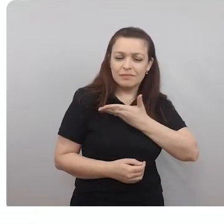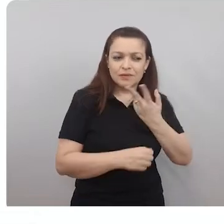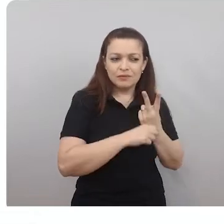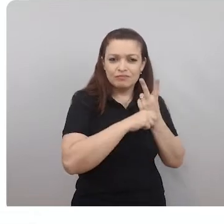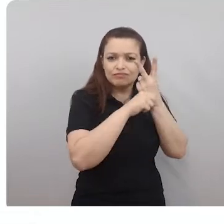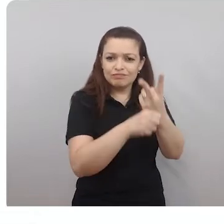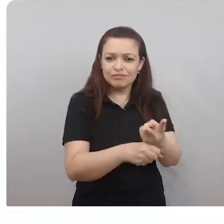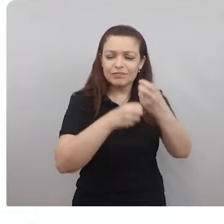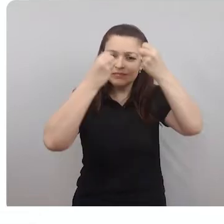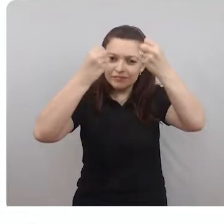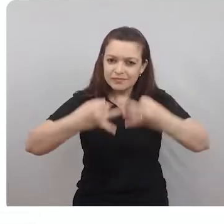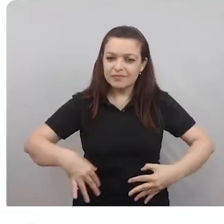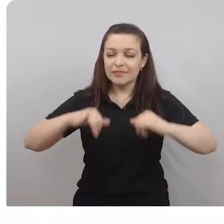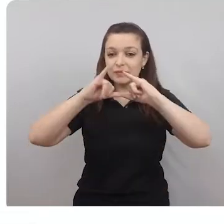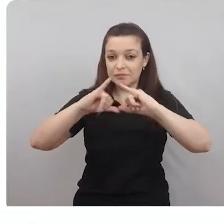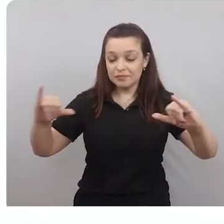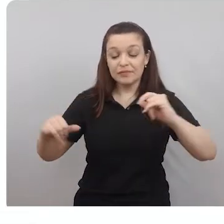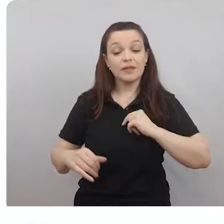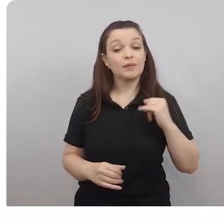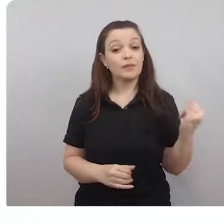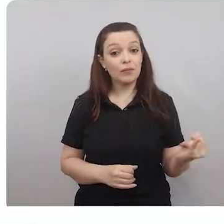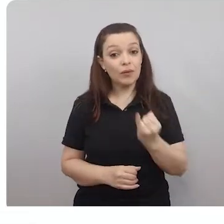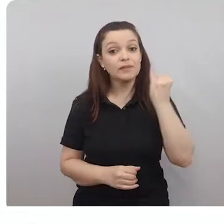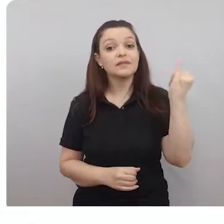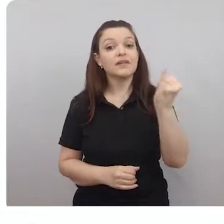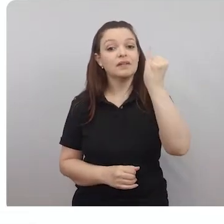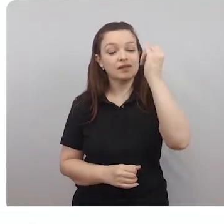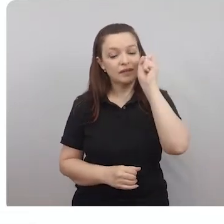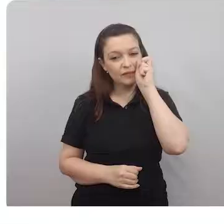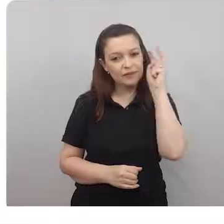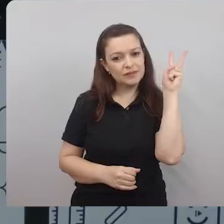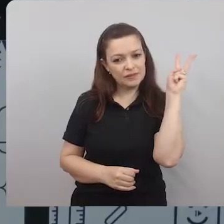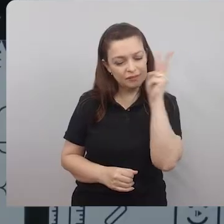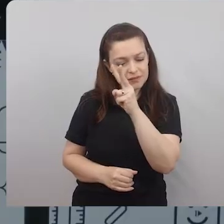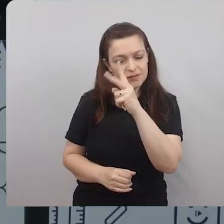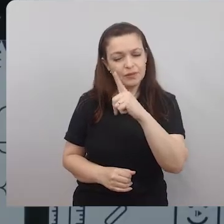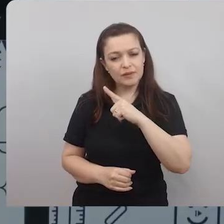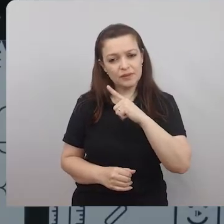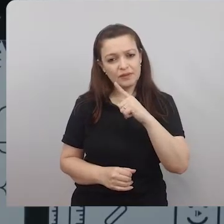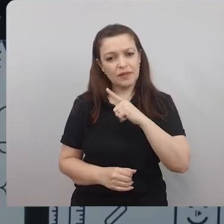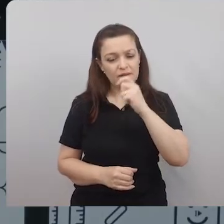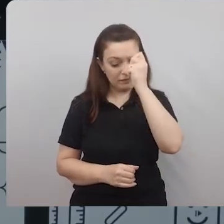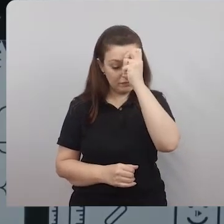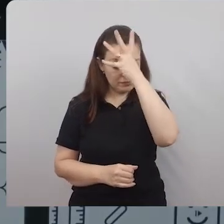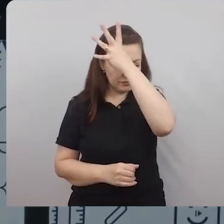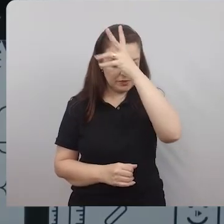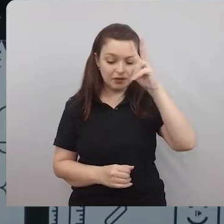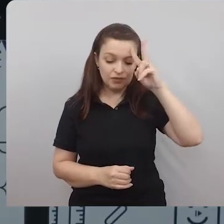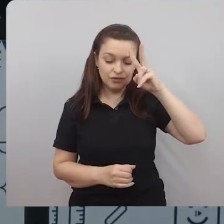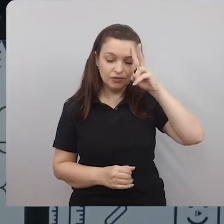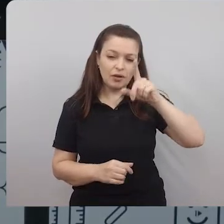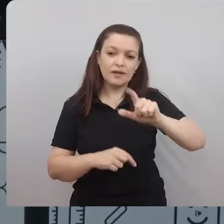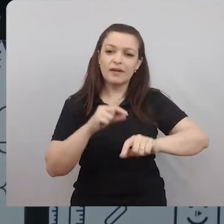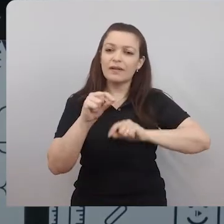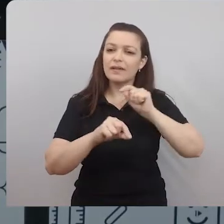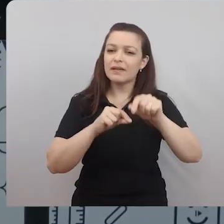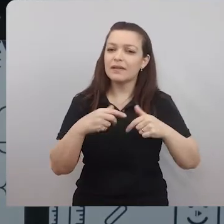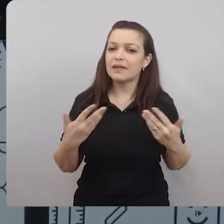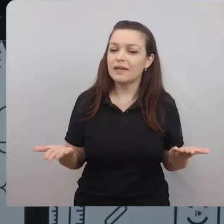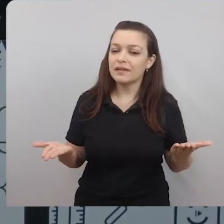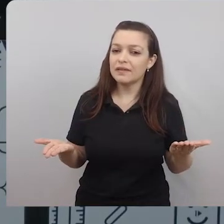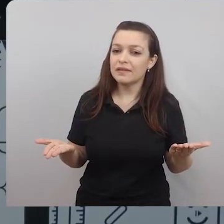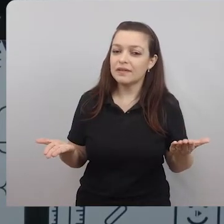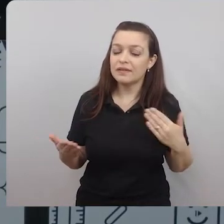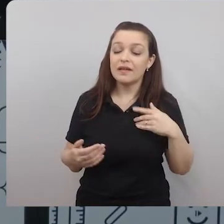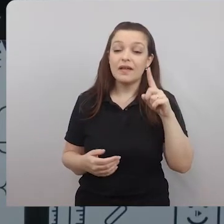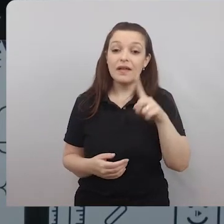personagem que foi bem importante nessa tirinha que nós vimos no Armandinho? É a